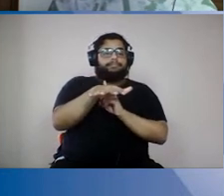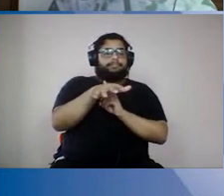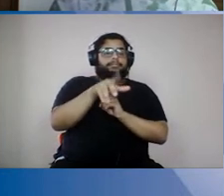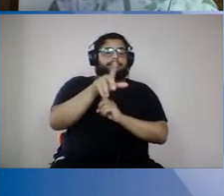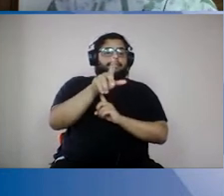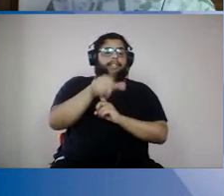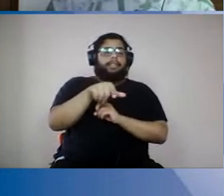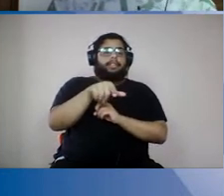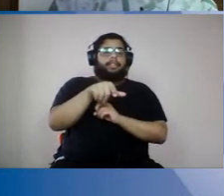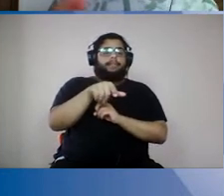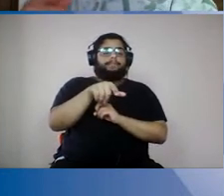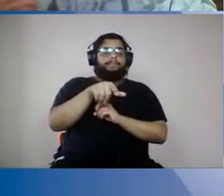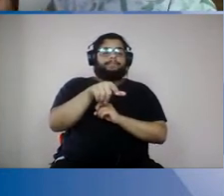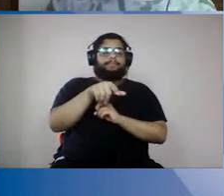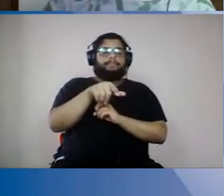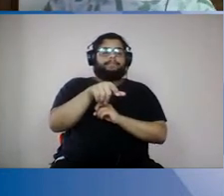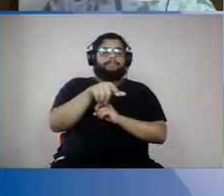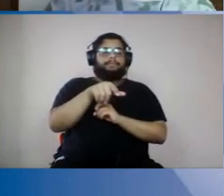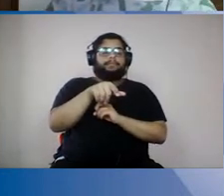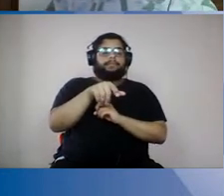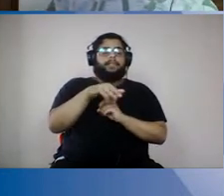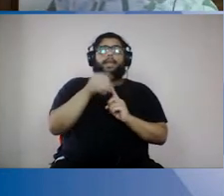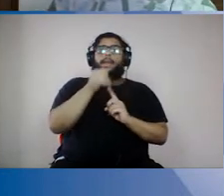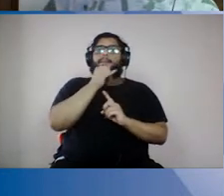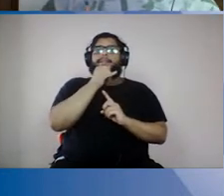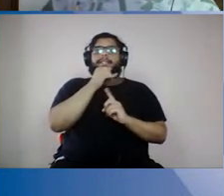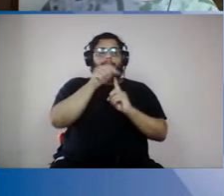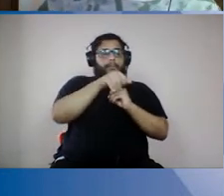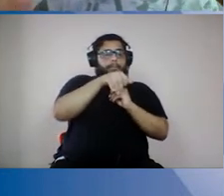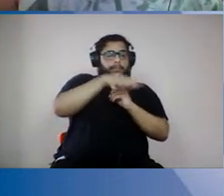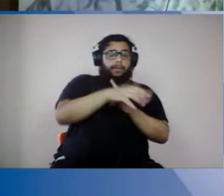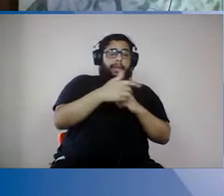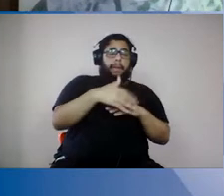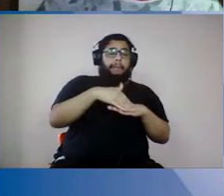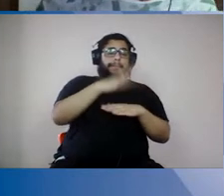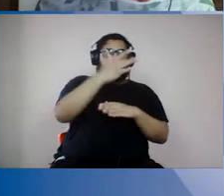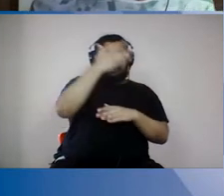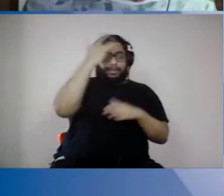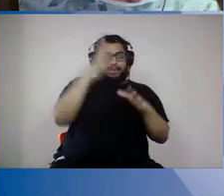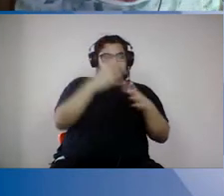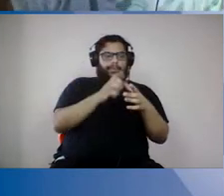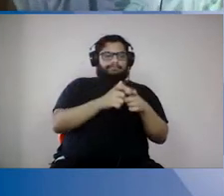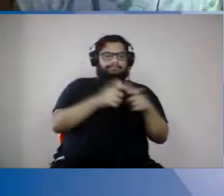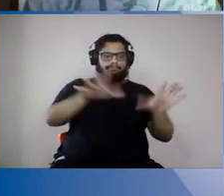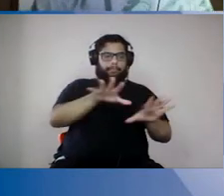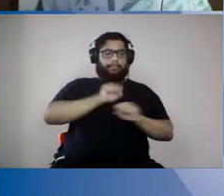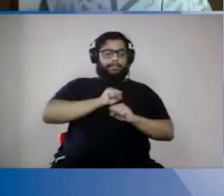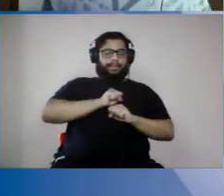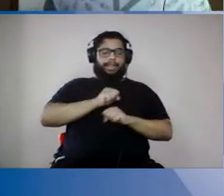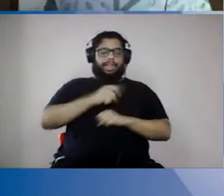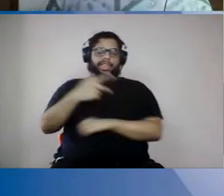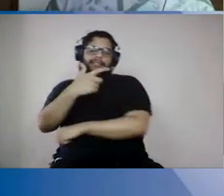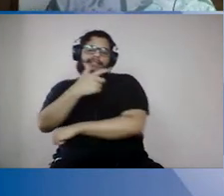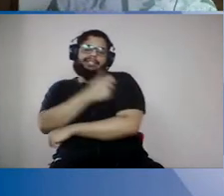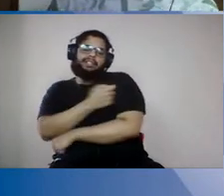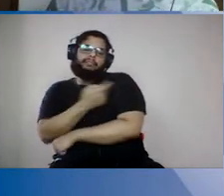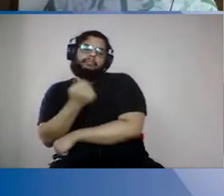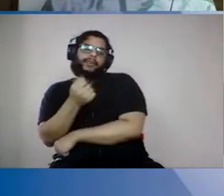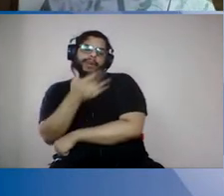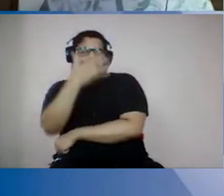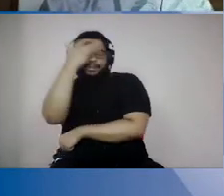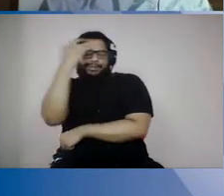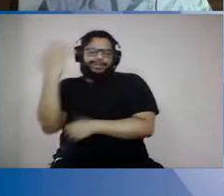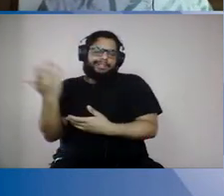compete com a proporção de imunizados. Então, quanto mais rápida for a transmissão da doença, mais demora a eficiência da